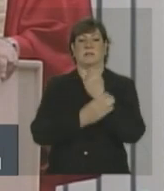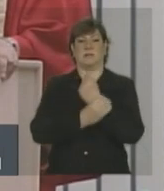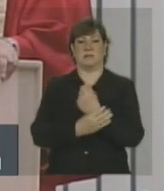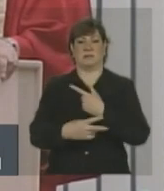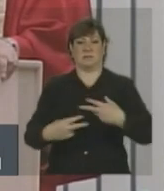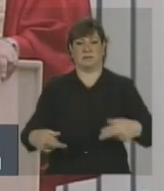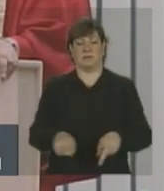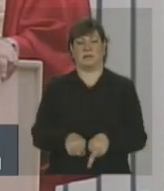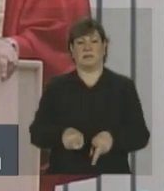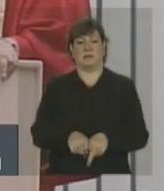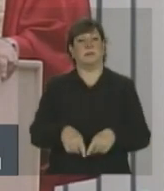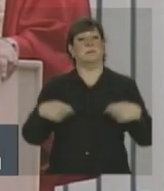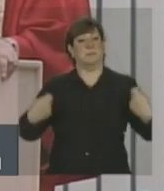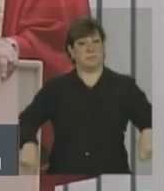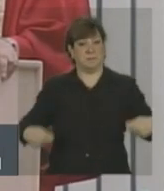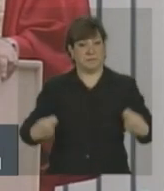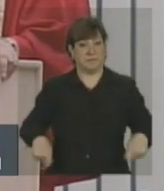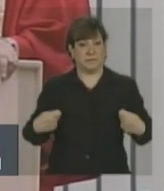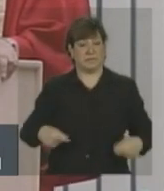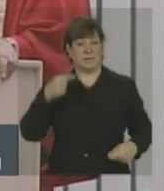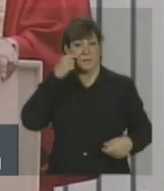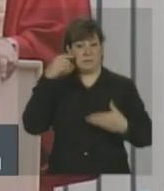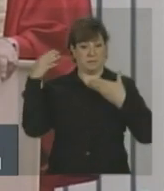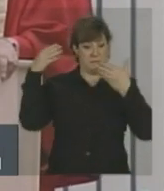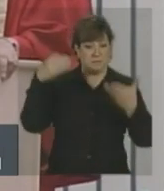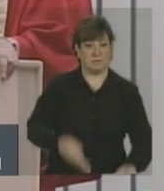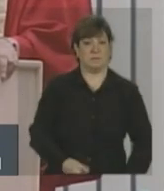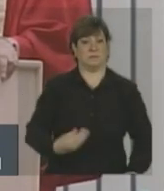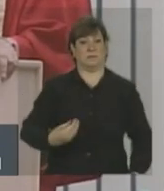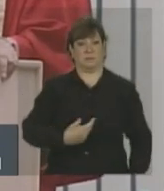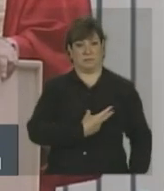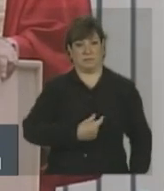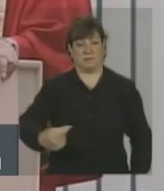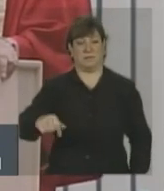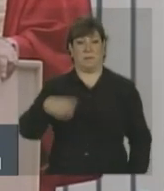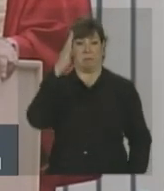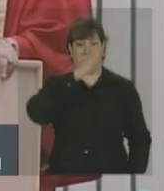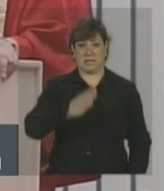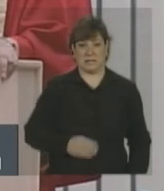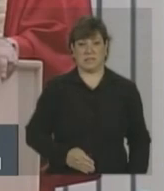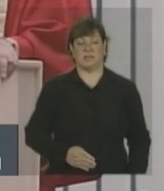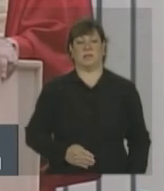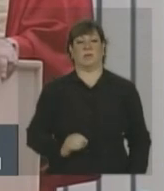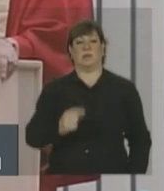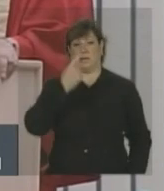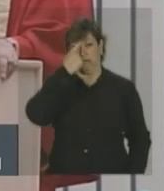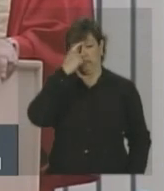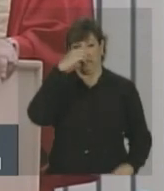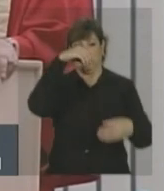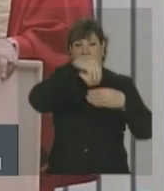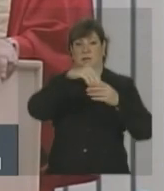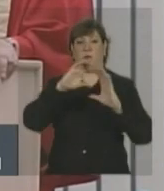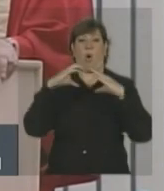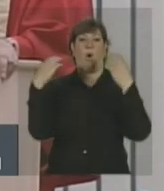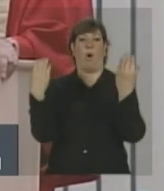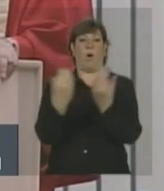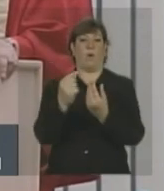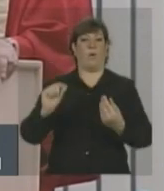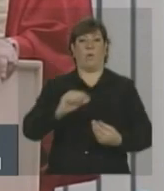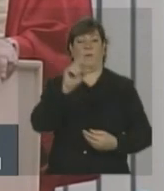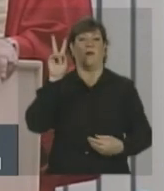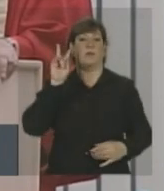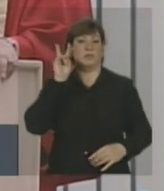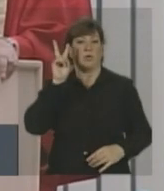A necessidade da presença permanente de Brasil e Índia nos organismos e fóruns que deliberam sobre a paz e